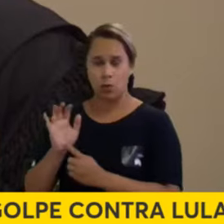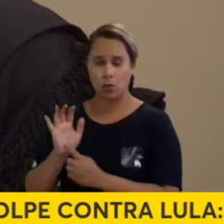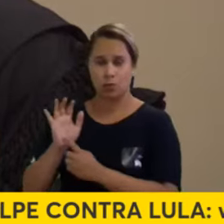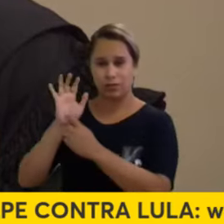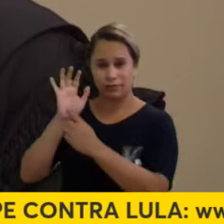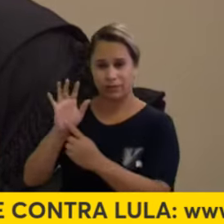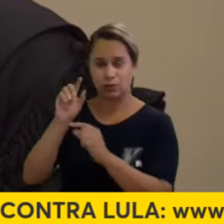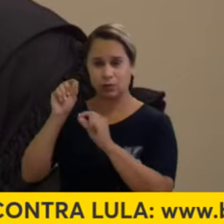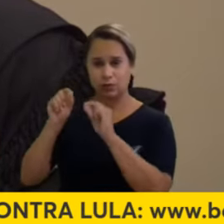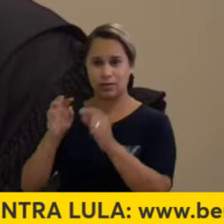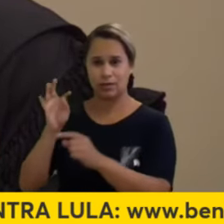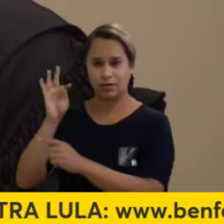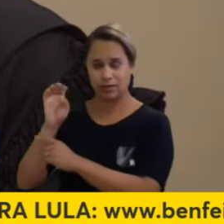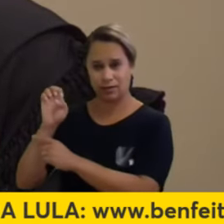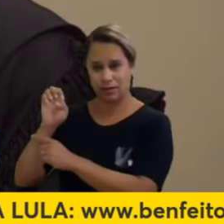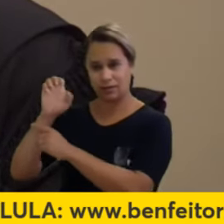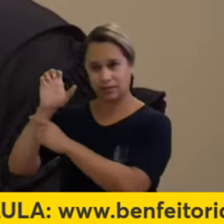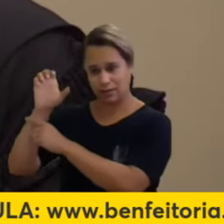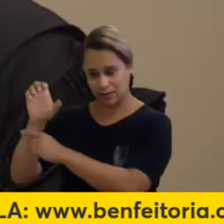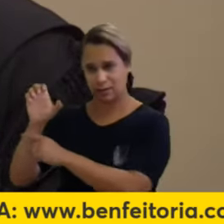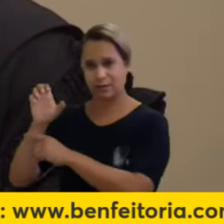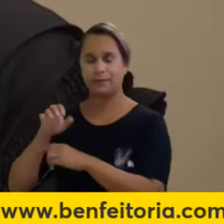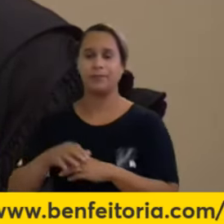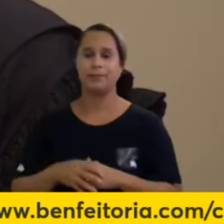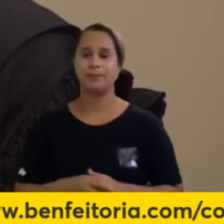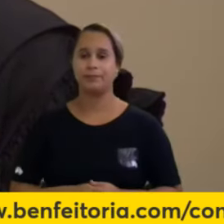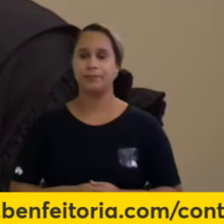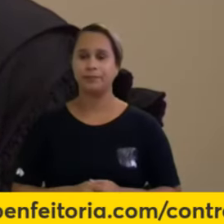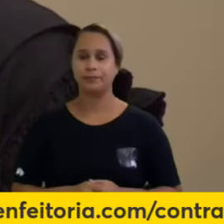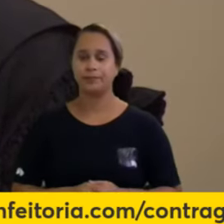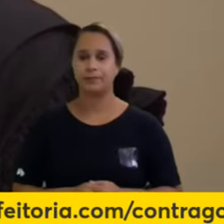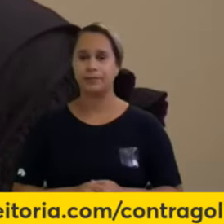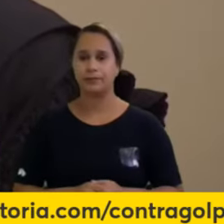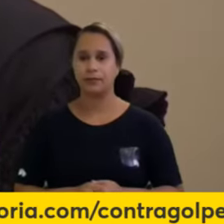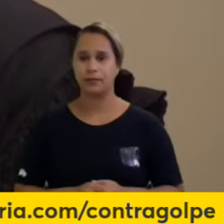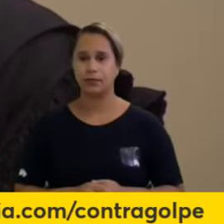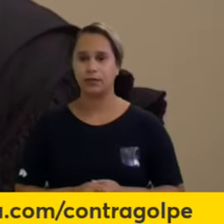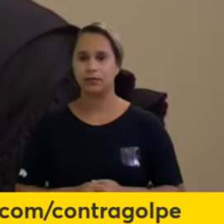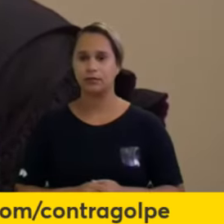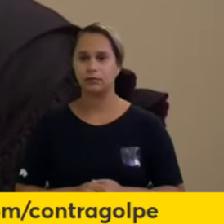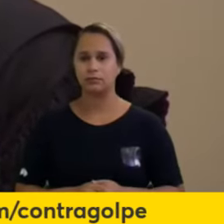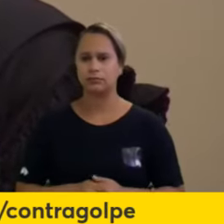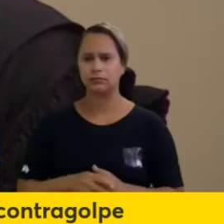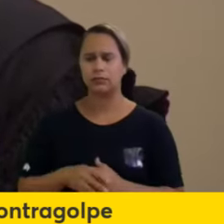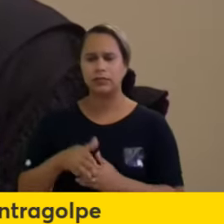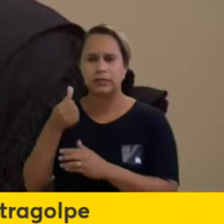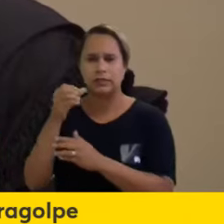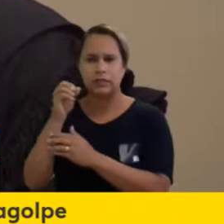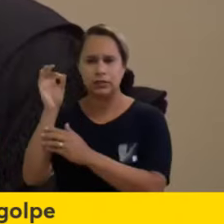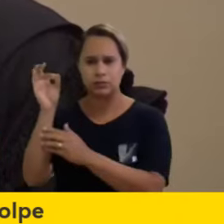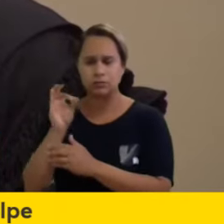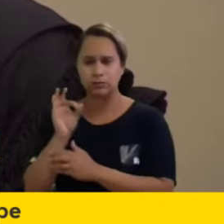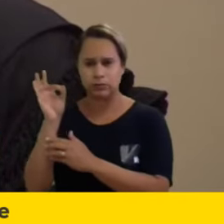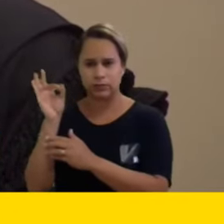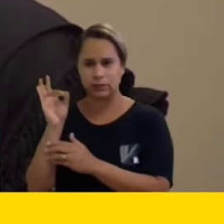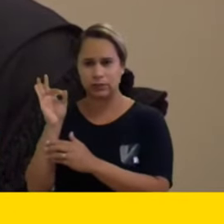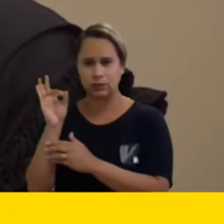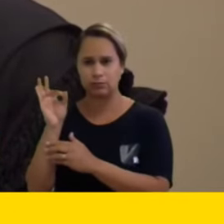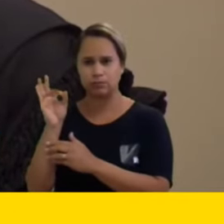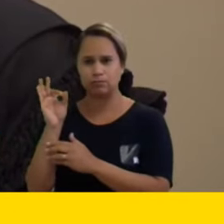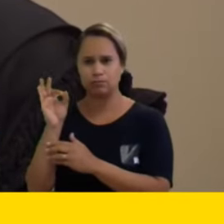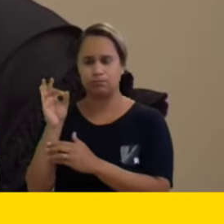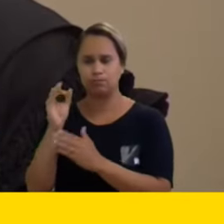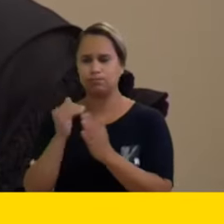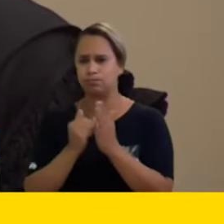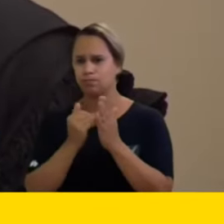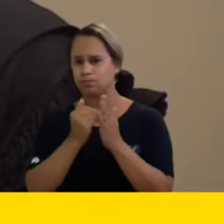apreciar o grave regimental no agrave instrumento 60 10 11 213 que 10% do montante do teto de gastos na campanha seria razoável pela